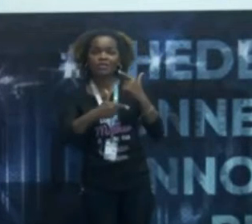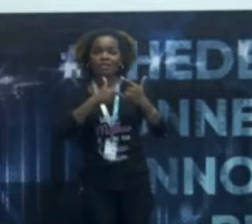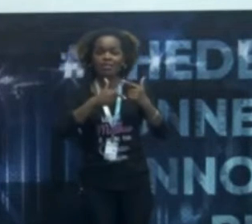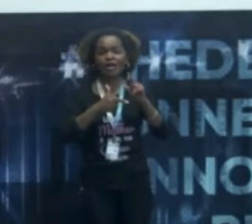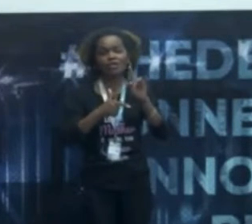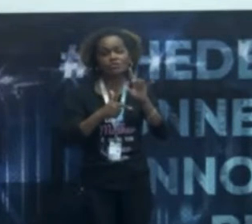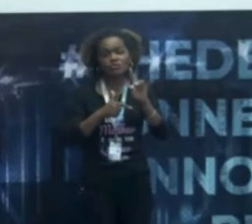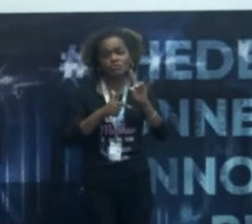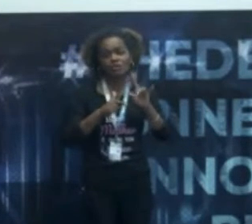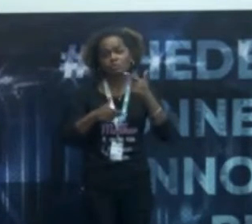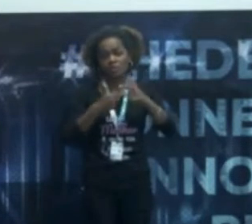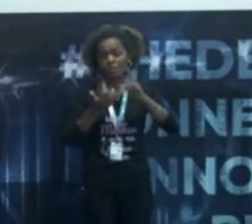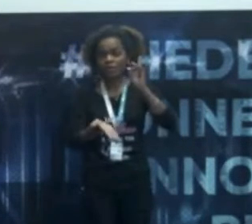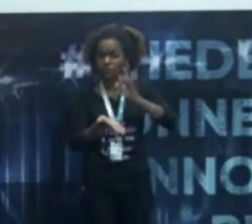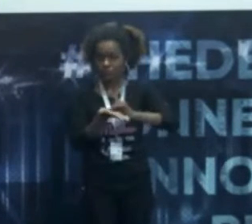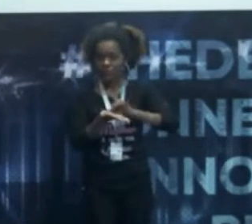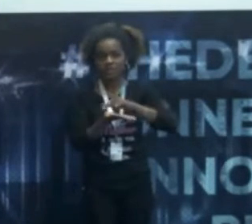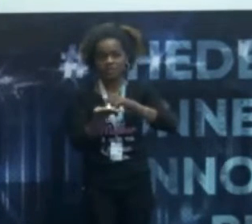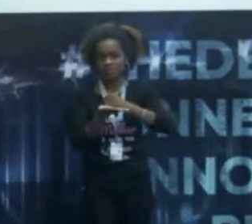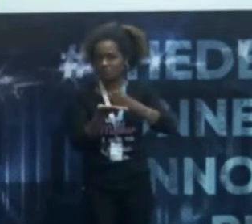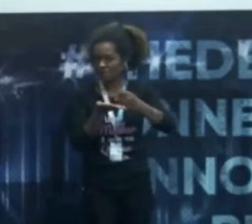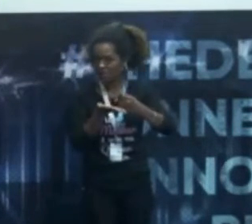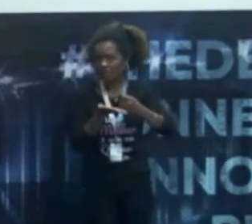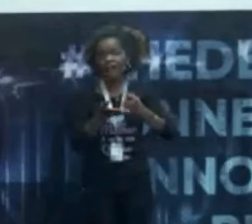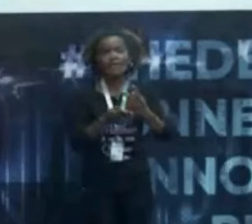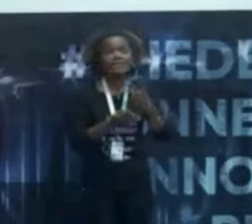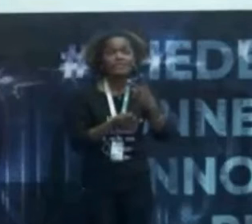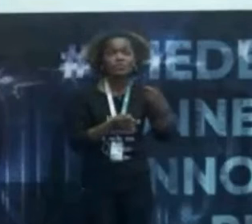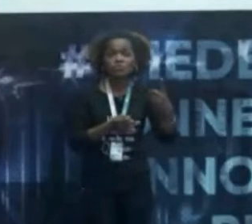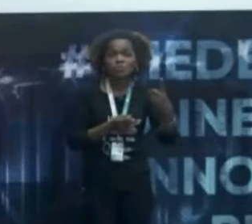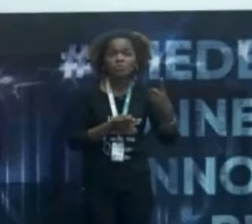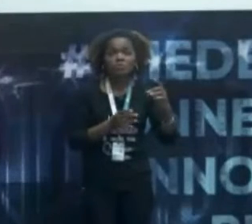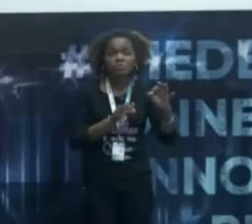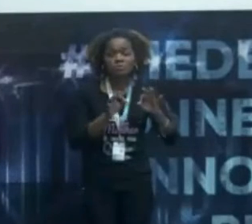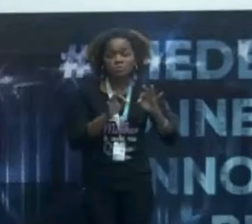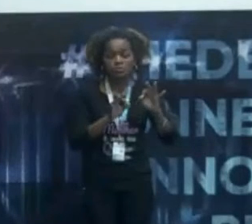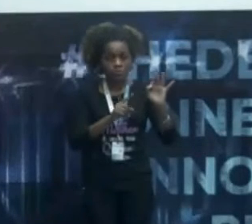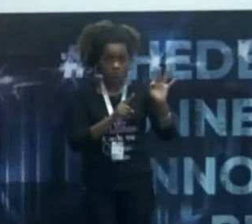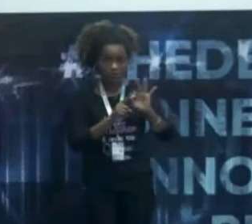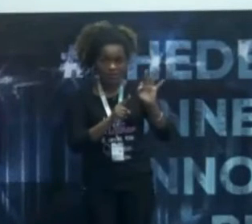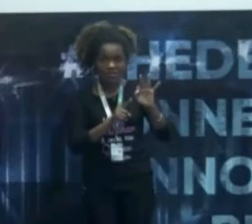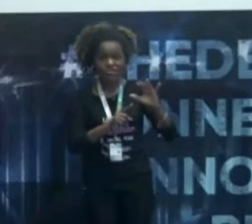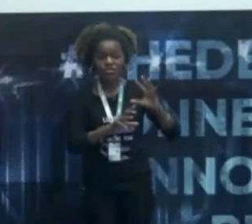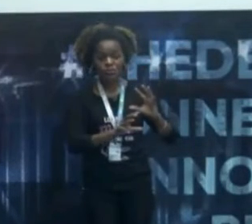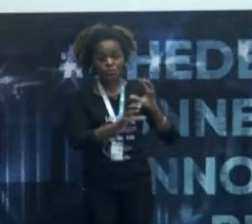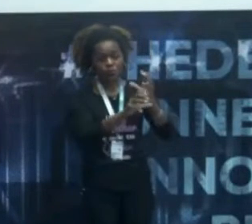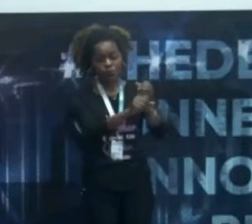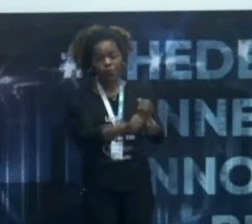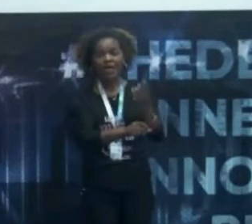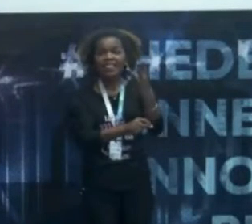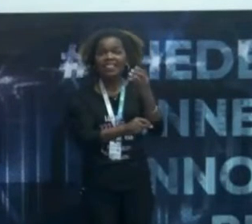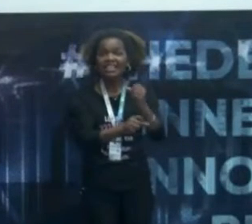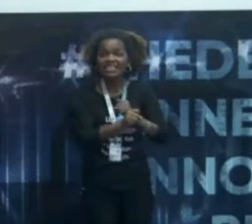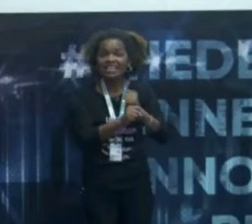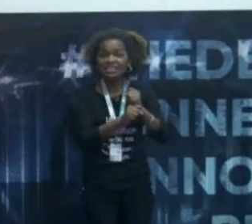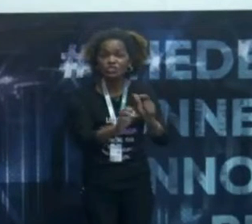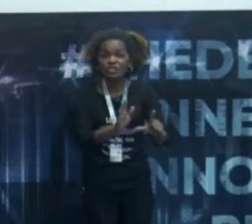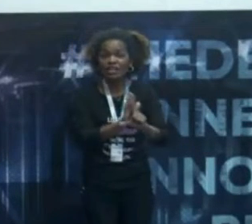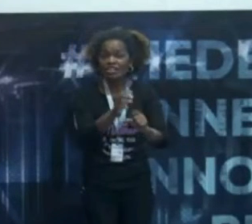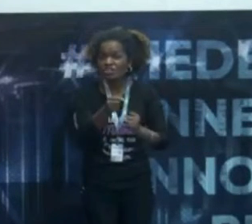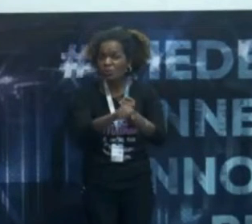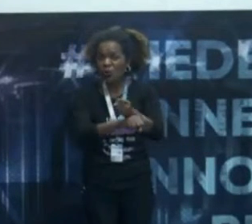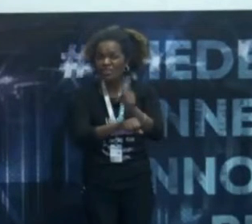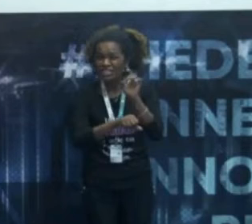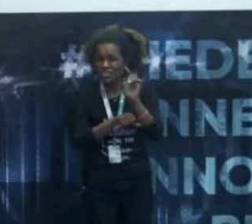formal, 21% estão no mercado informal. A gente tem 30 anos de lei de cotas e só 3% das pessoas com deficiência têm